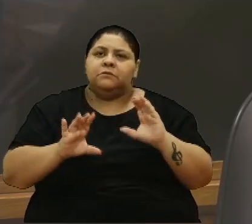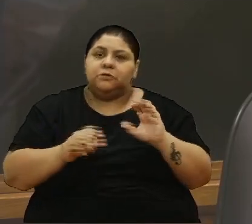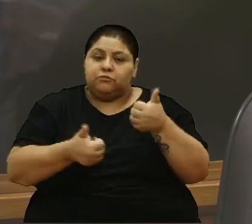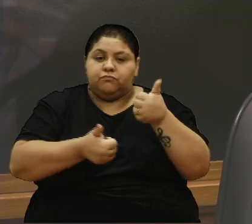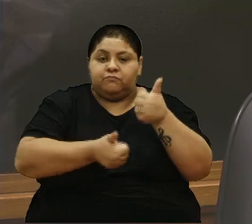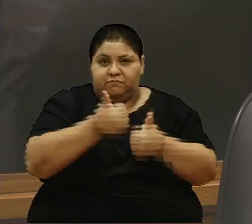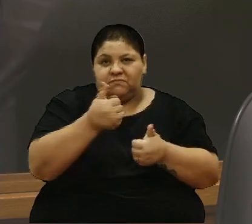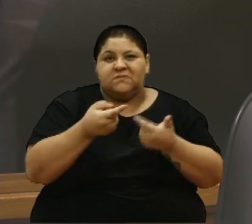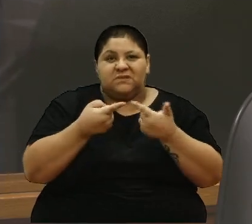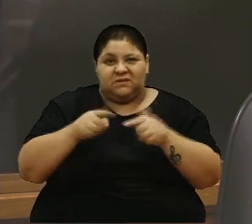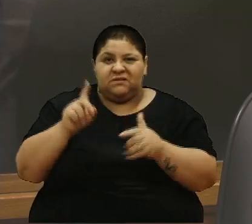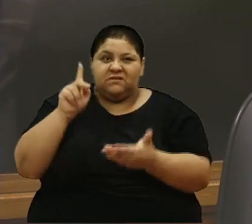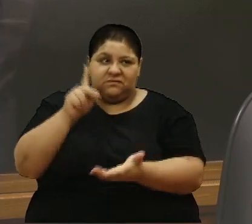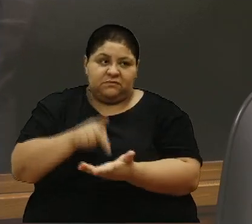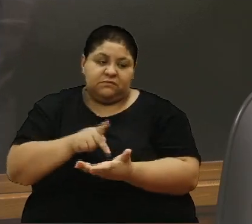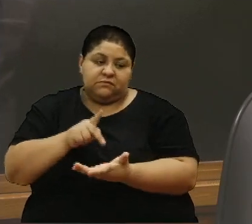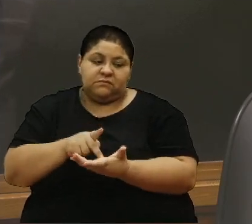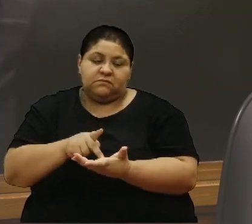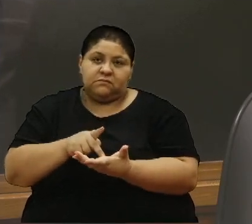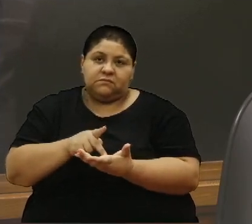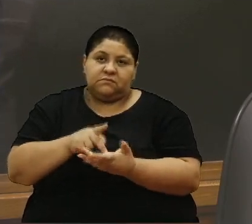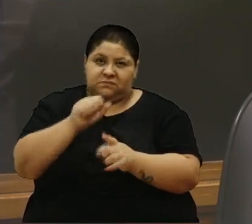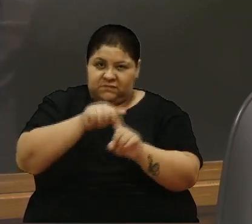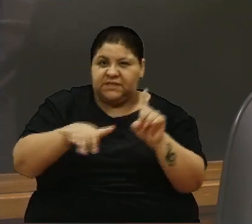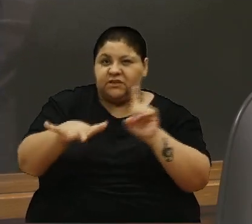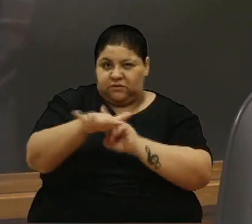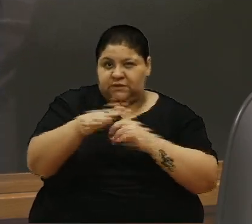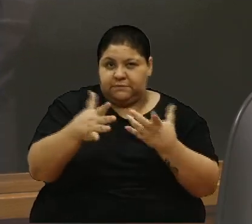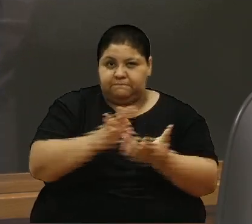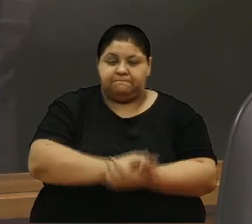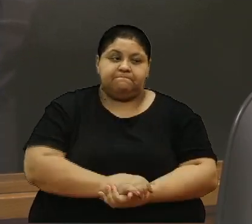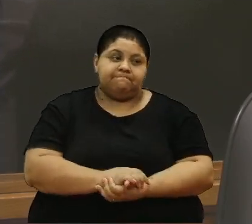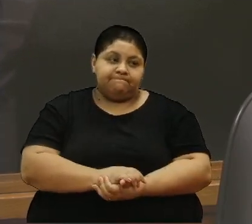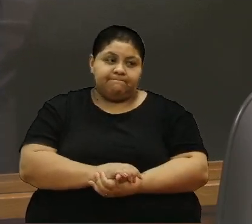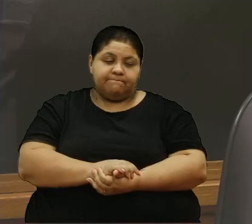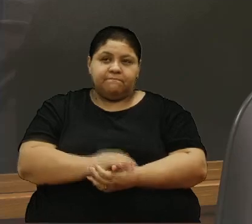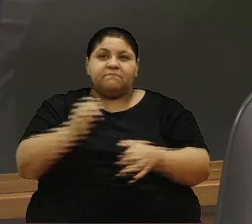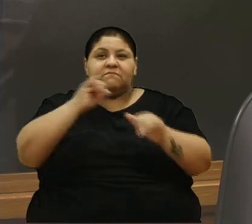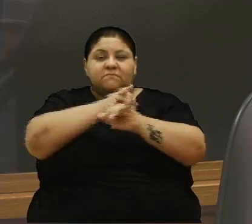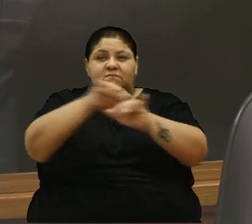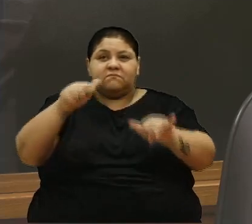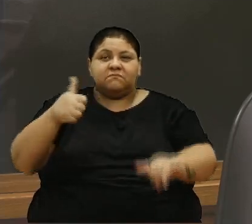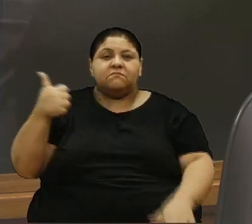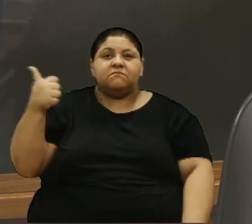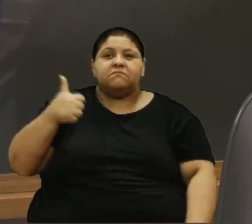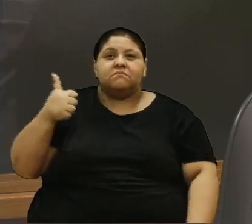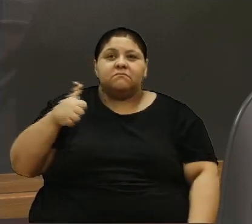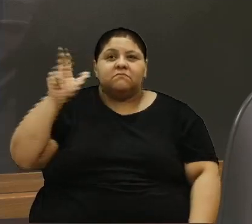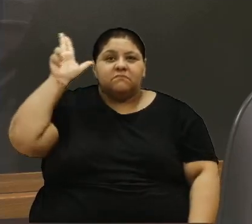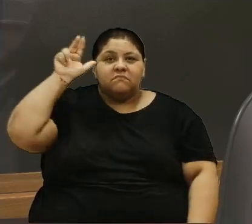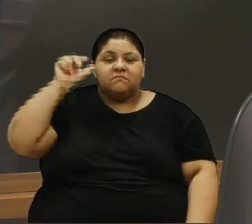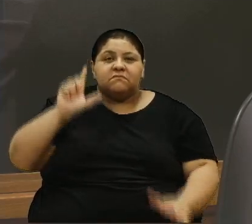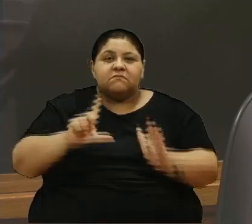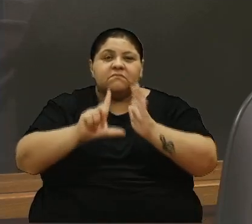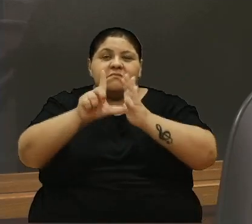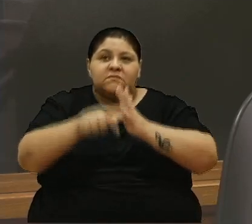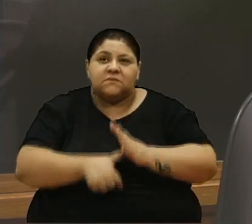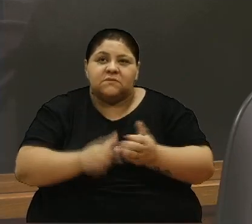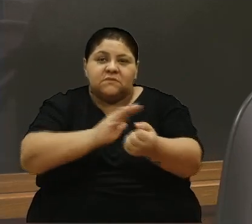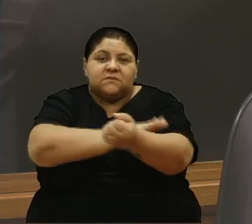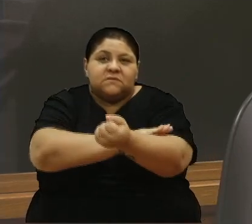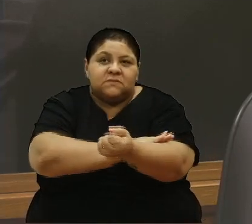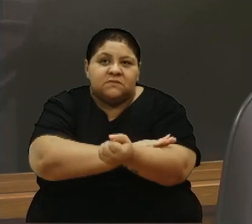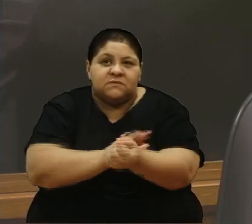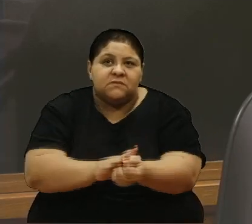futebol, mas na realidade da sociedade, né? Uma notícia de 1º de abril. Após ato racista,